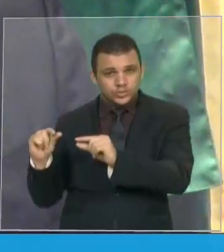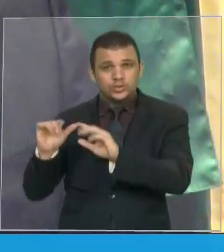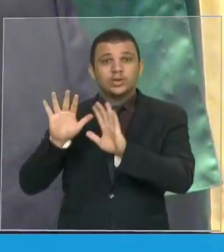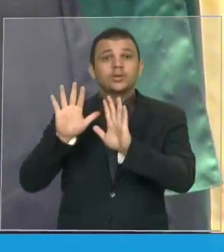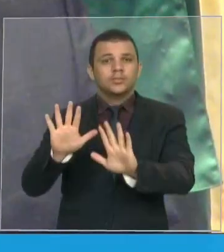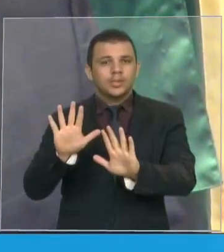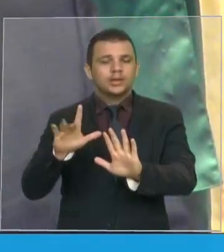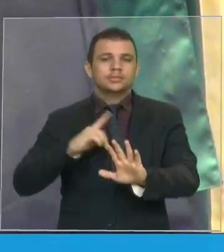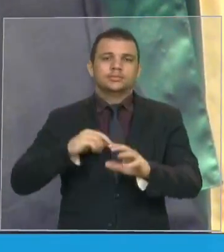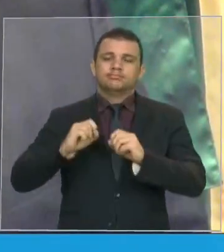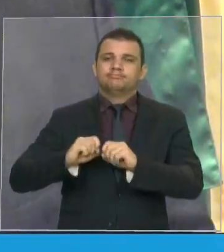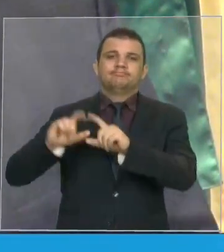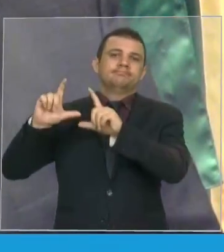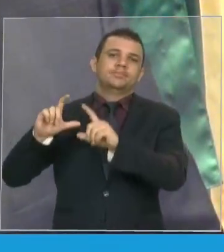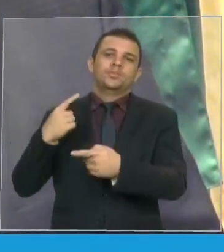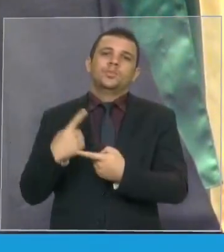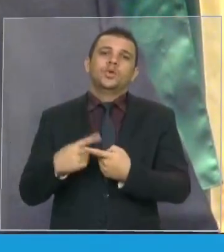em